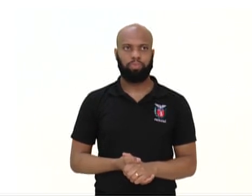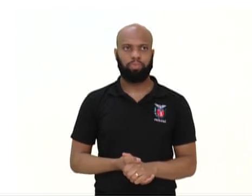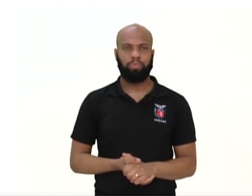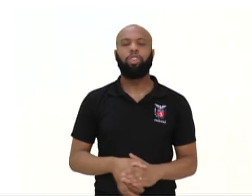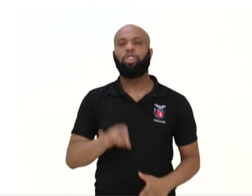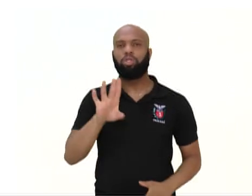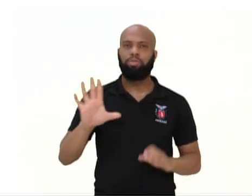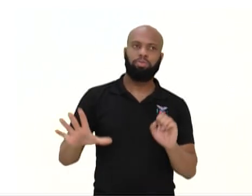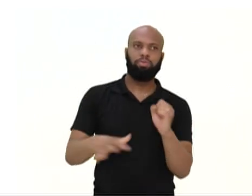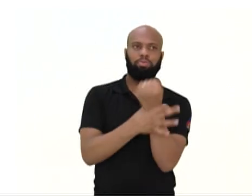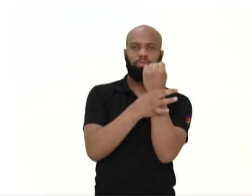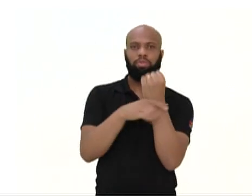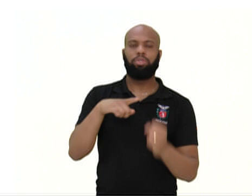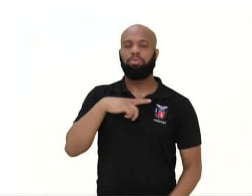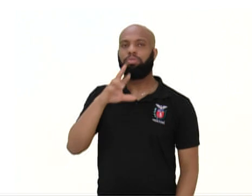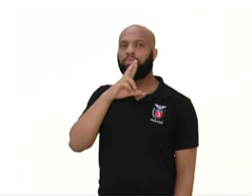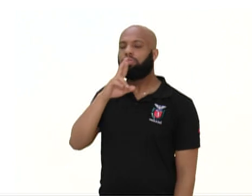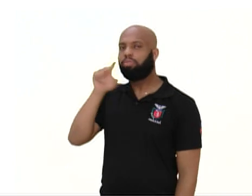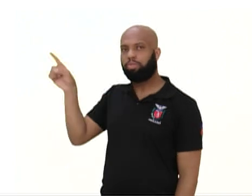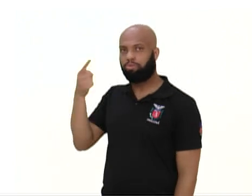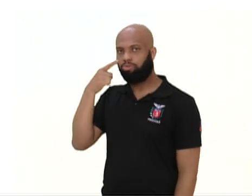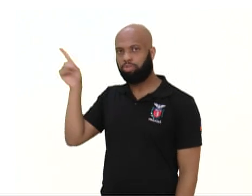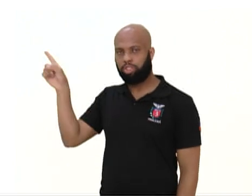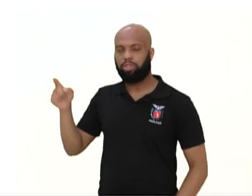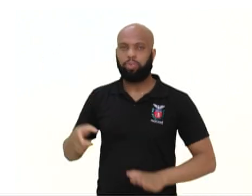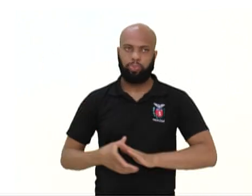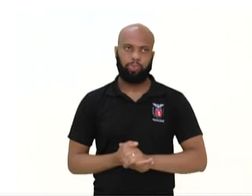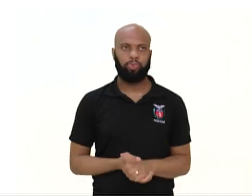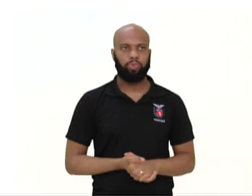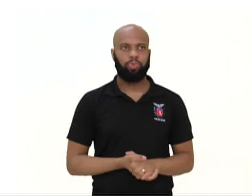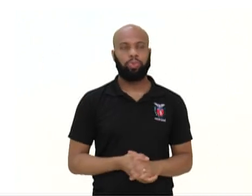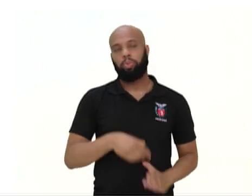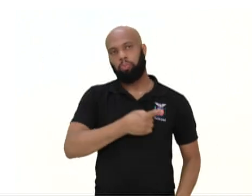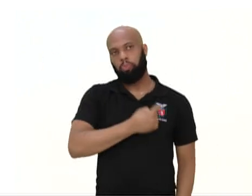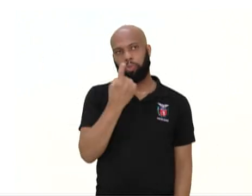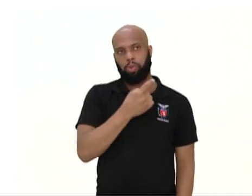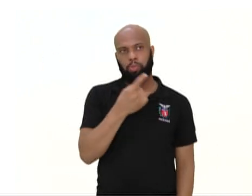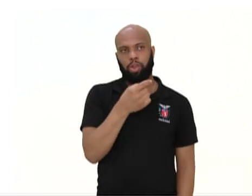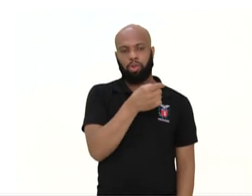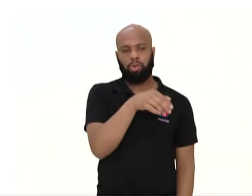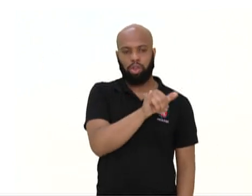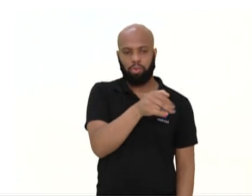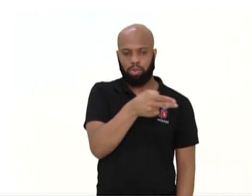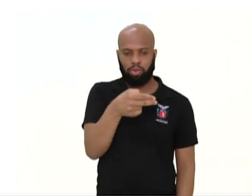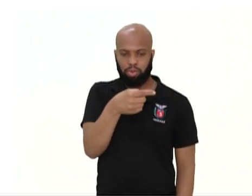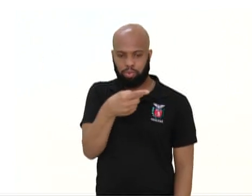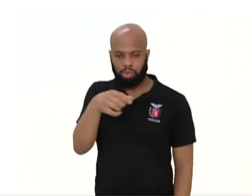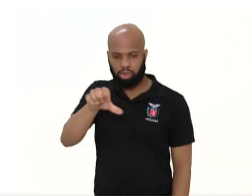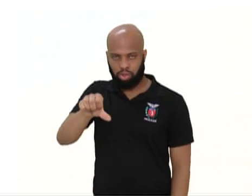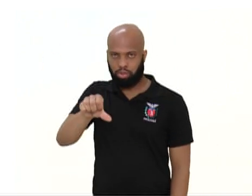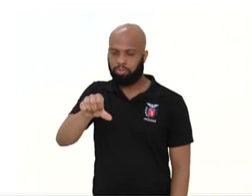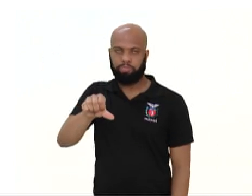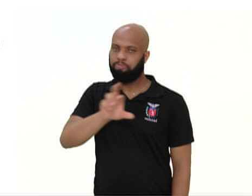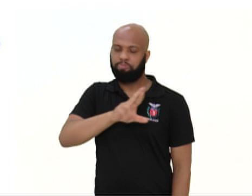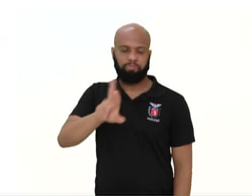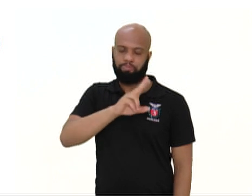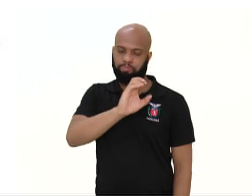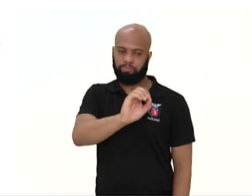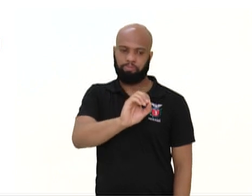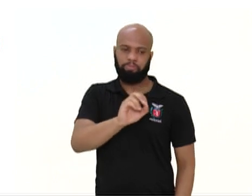Só para garantir, né, os resultados estão aí, né? O primeiro deu y igual a menos 9, então 0 não é a raiz dessa